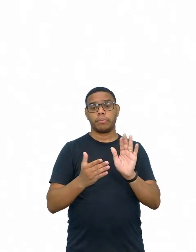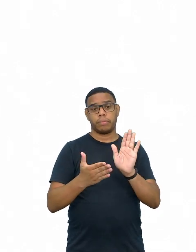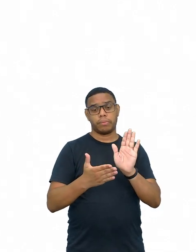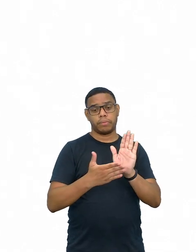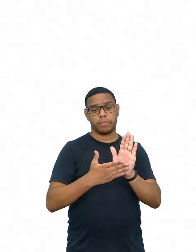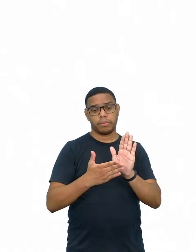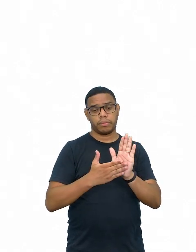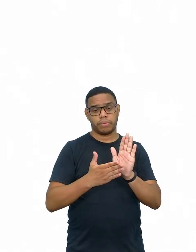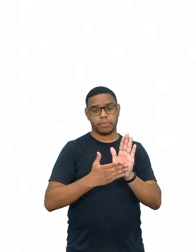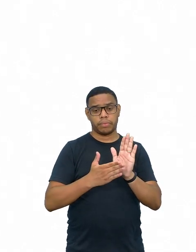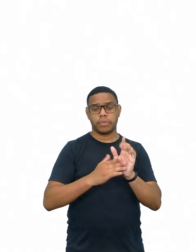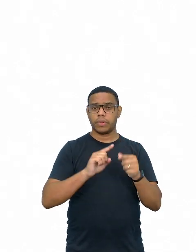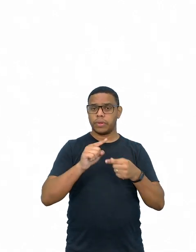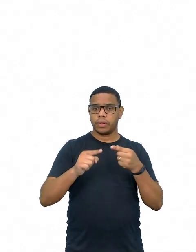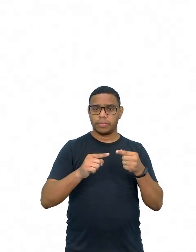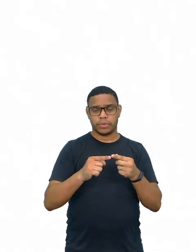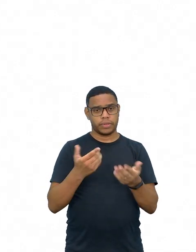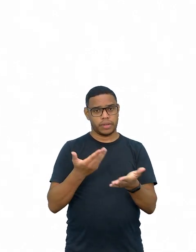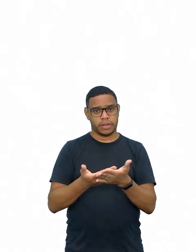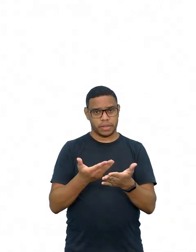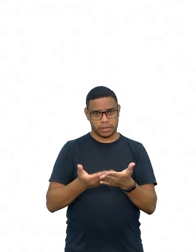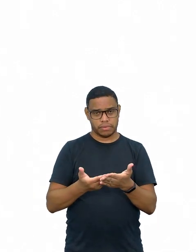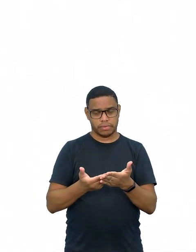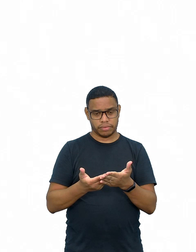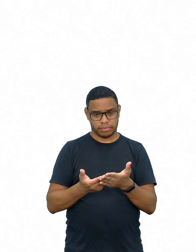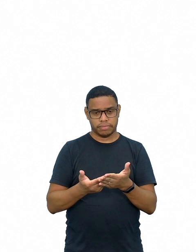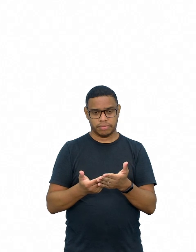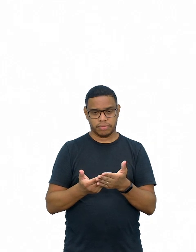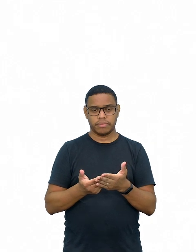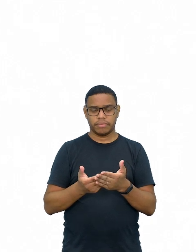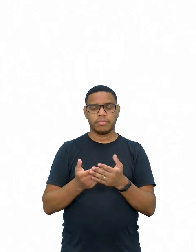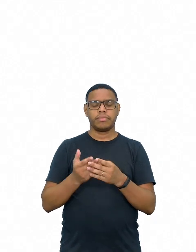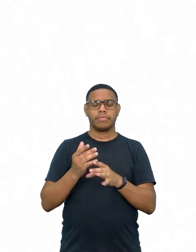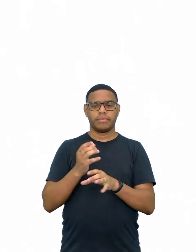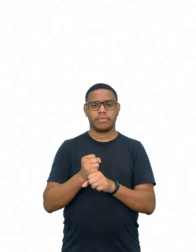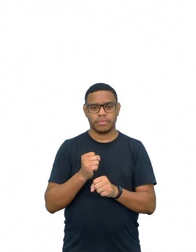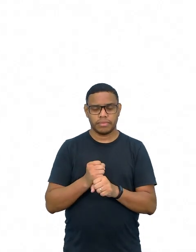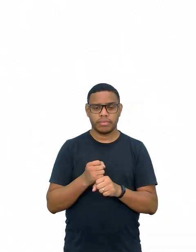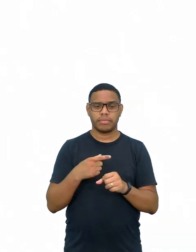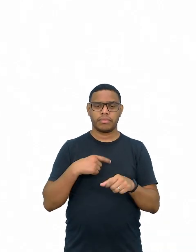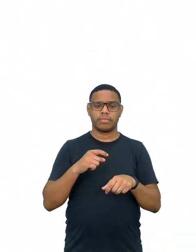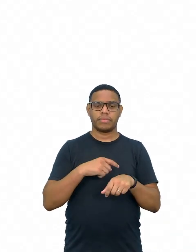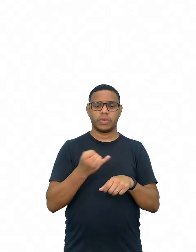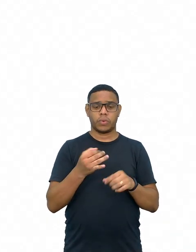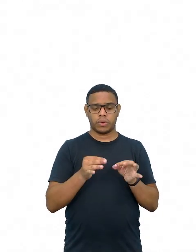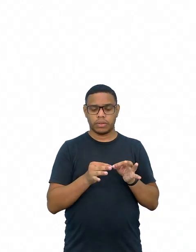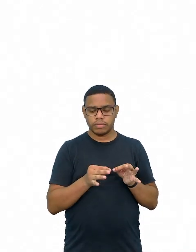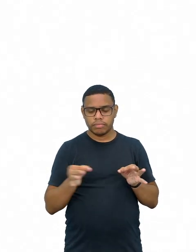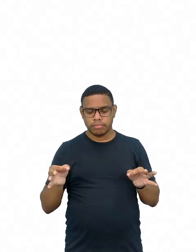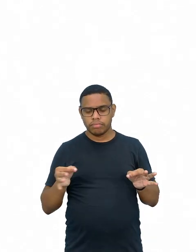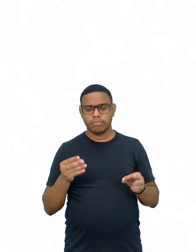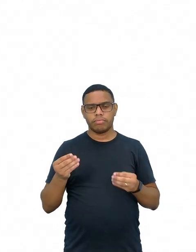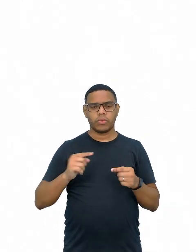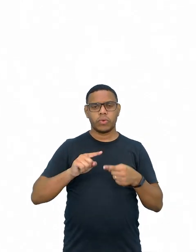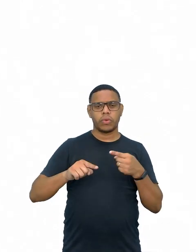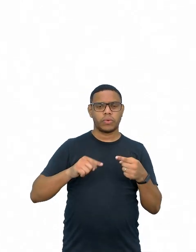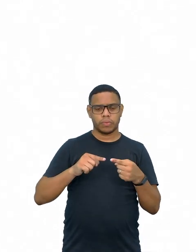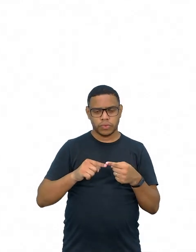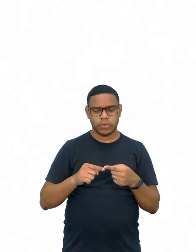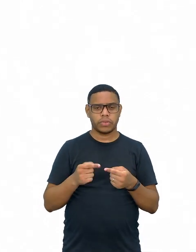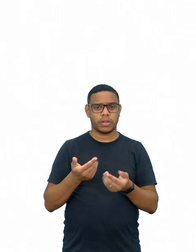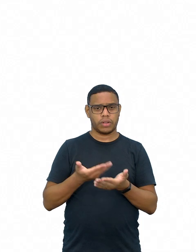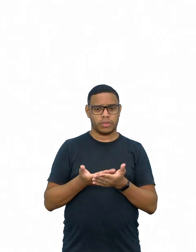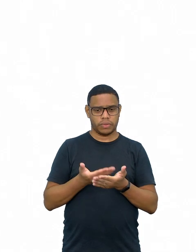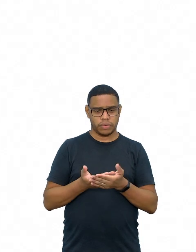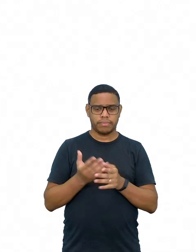a proposta e objetivos da aula. Então, a gente vai calcular as distâncias, qual que é o objetivo daquela